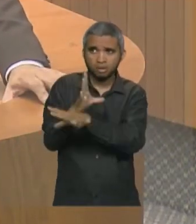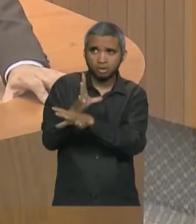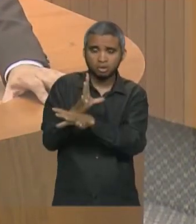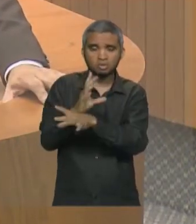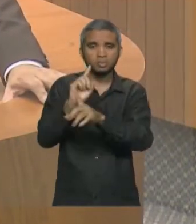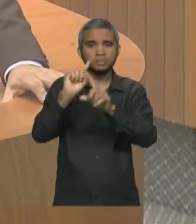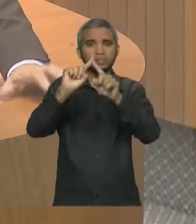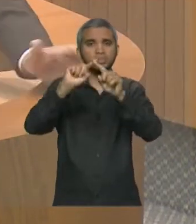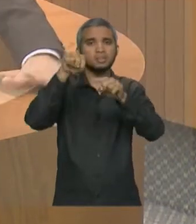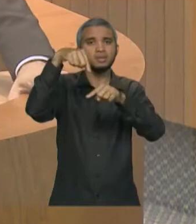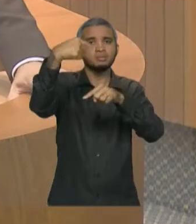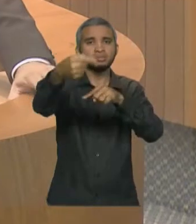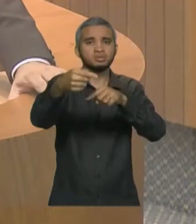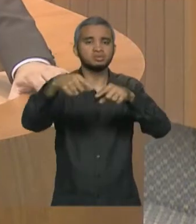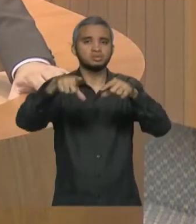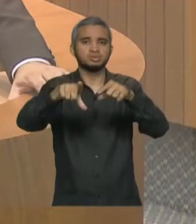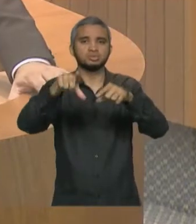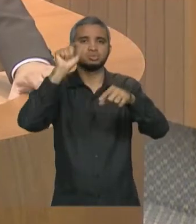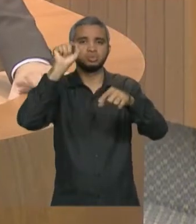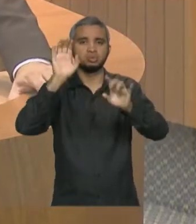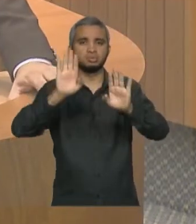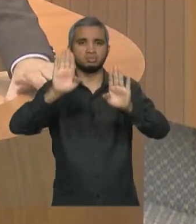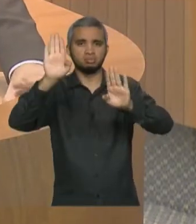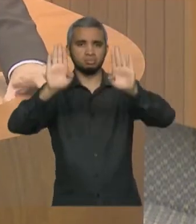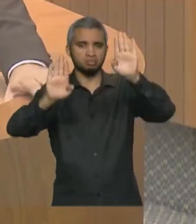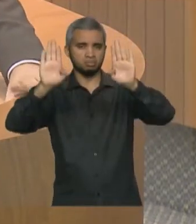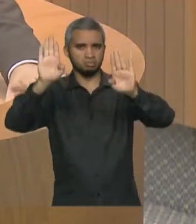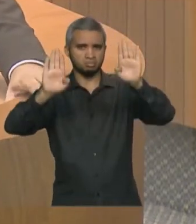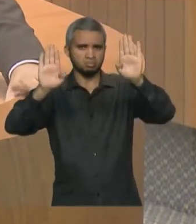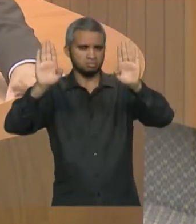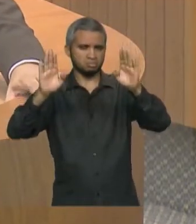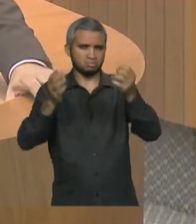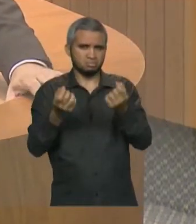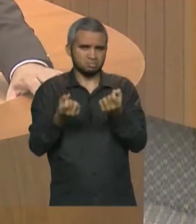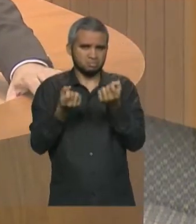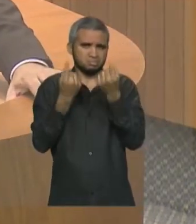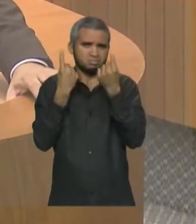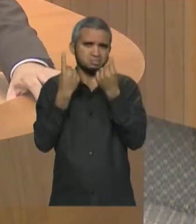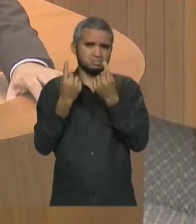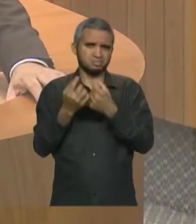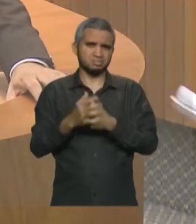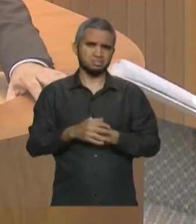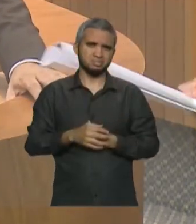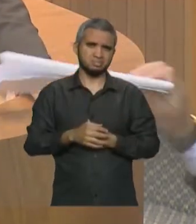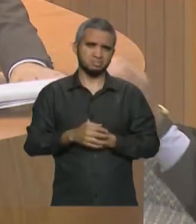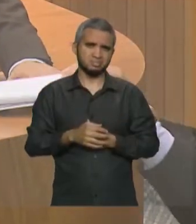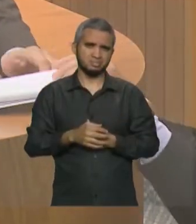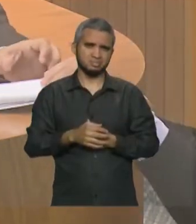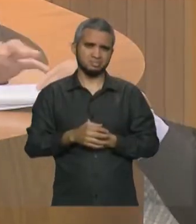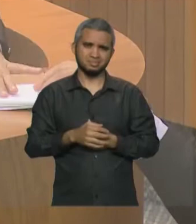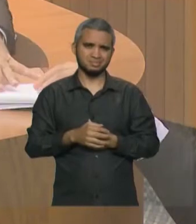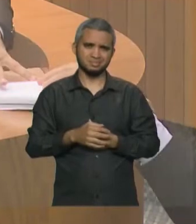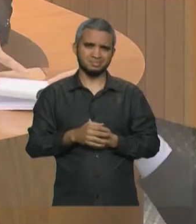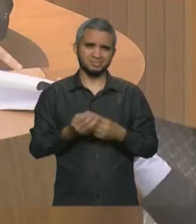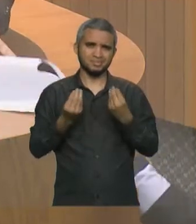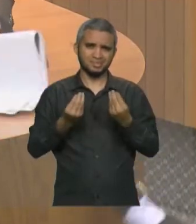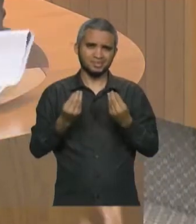quem vai realizar a obra. Quem vai executar. Que coisa mais